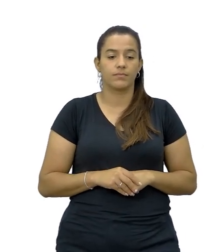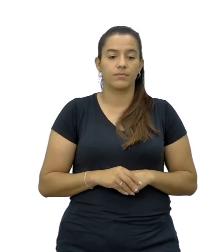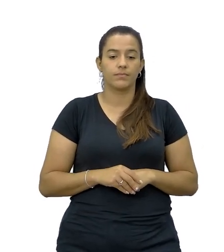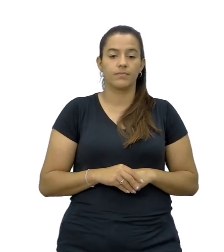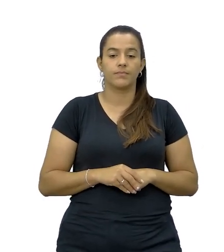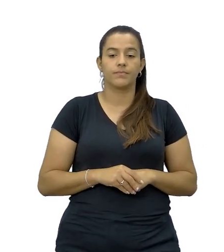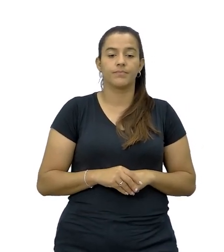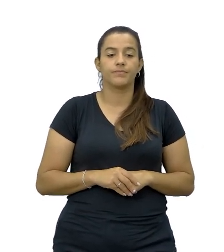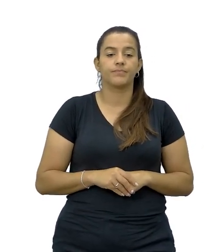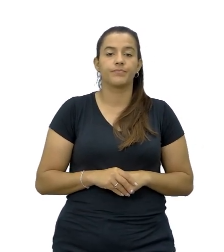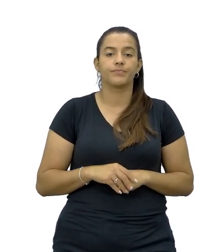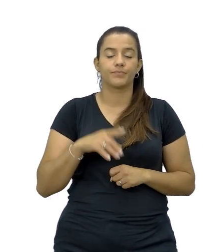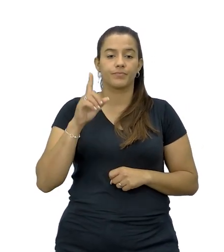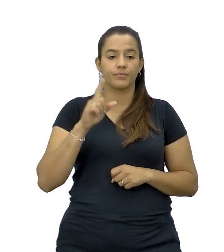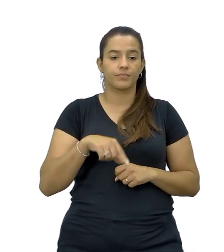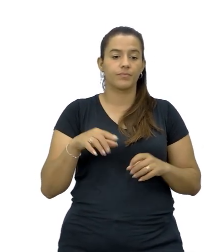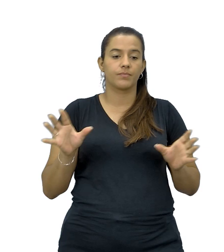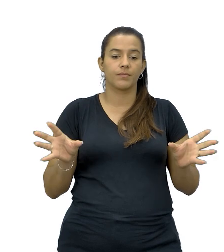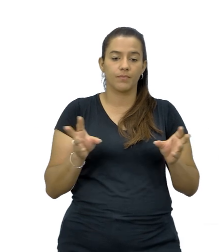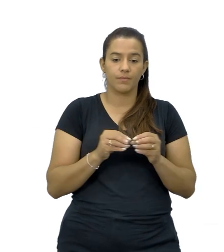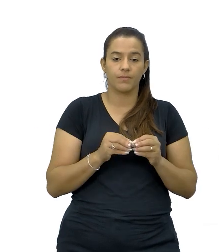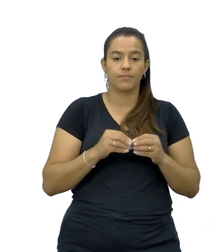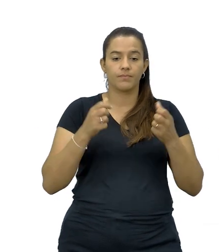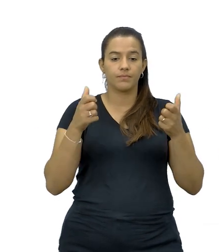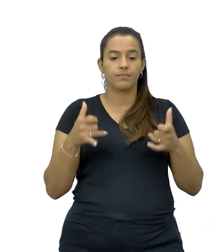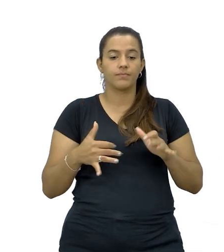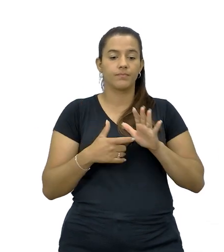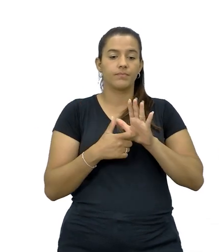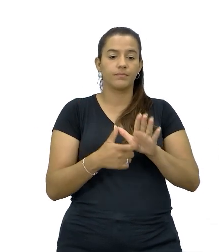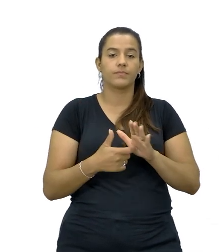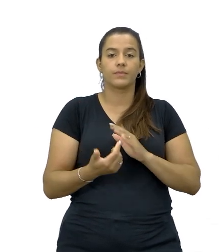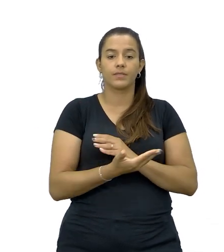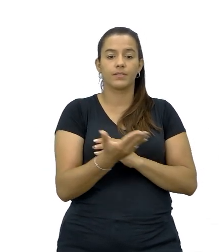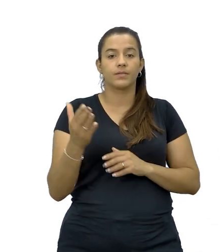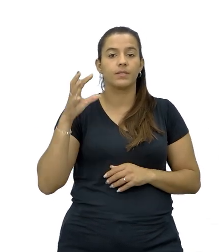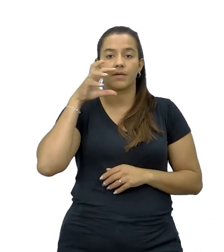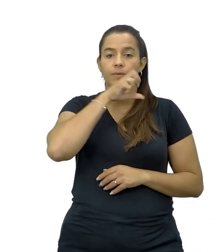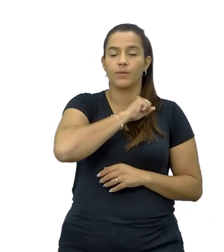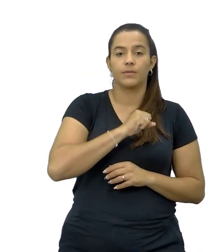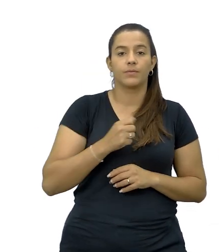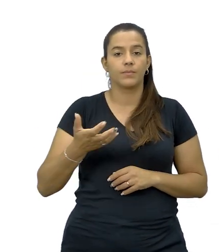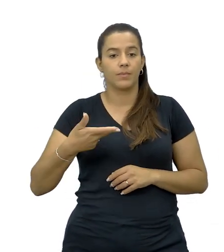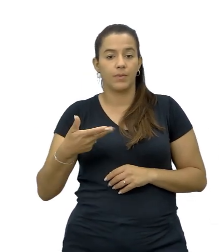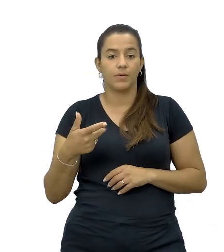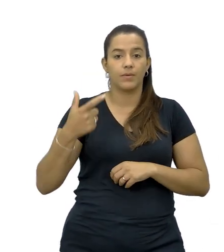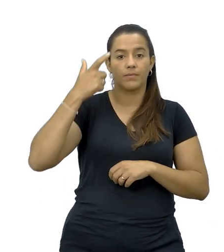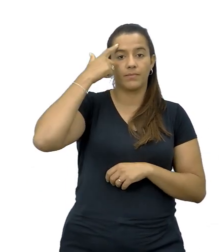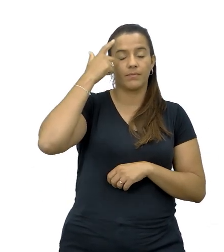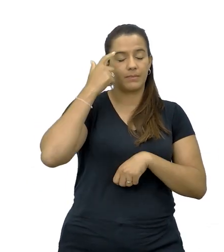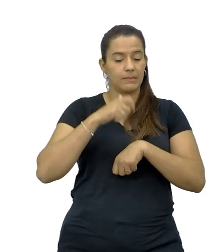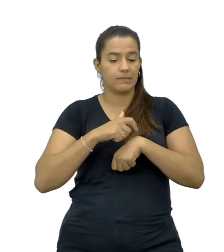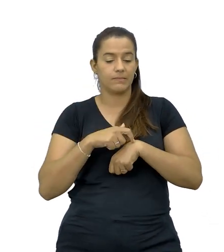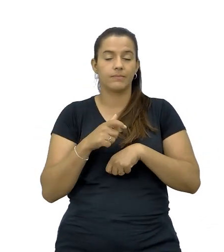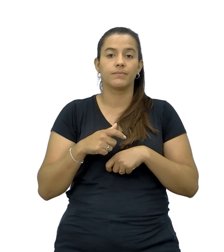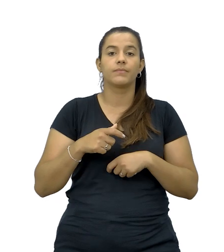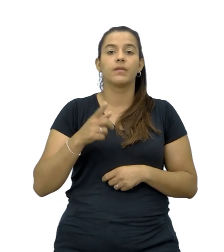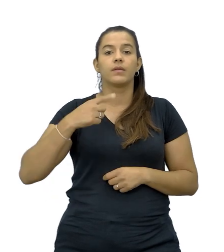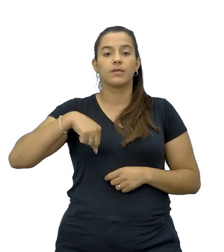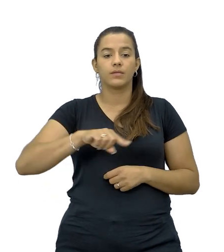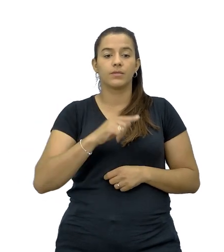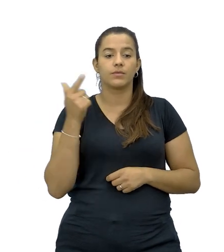já, né, de encerramento dessa apresentação, espero não ter corrido muito, porque eu fico preocupada com o tempo, e aí,